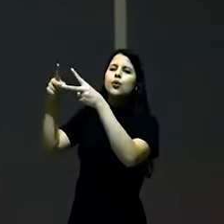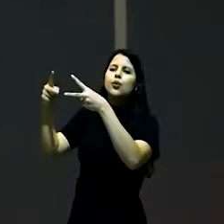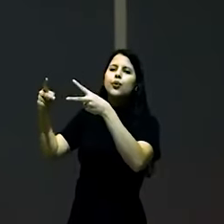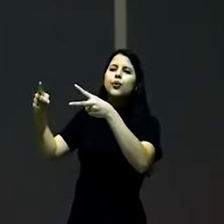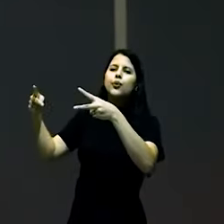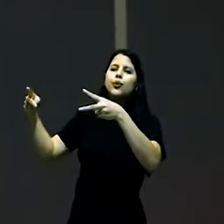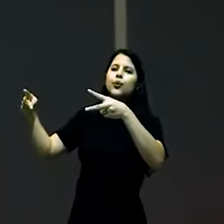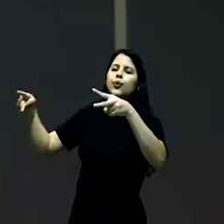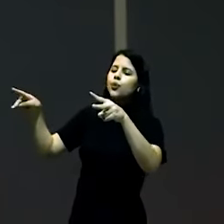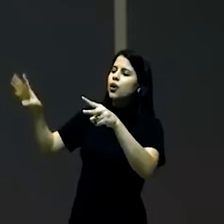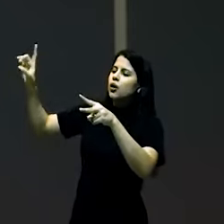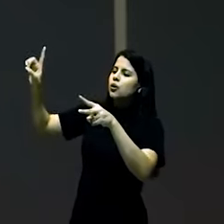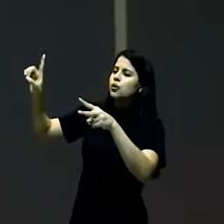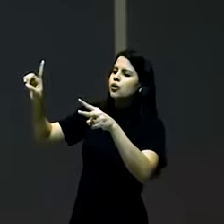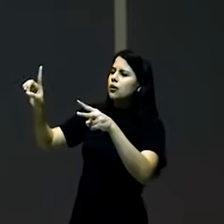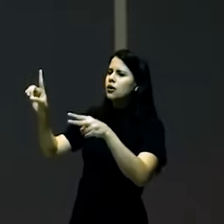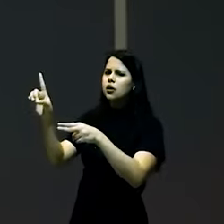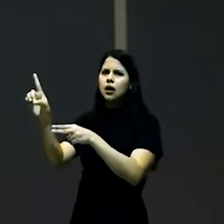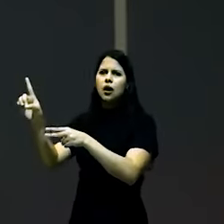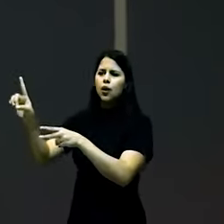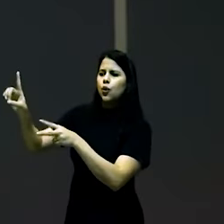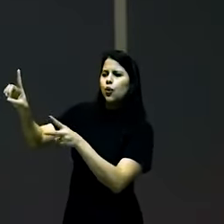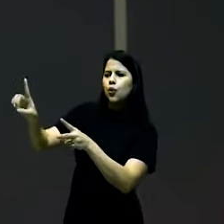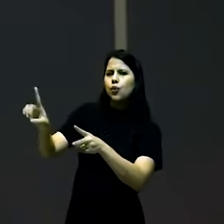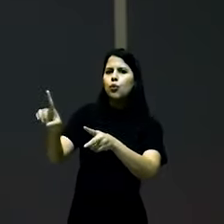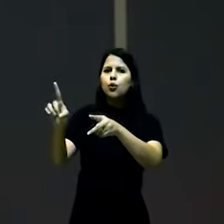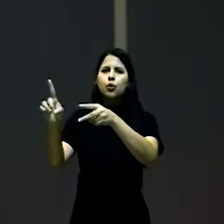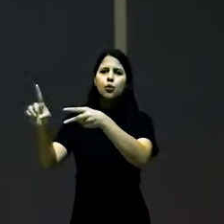e o Senhor estava nessa brisa.